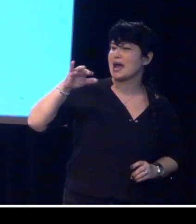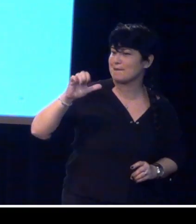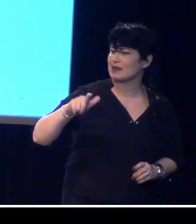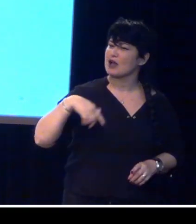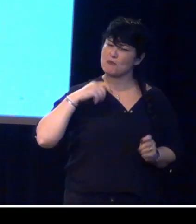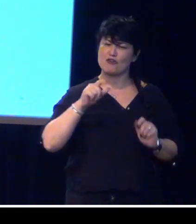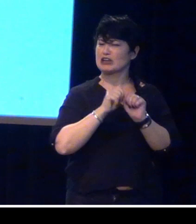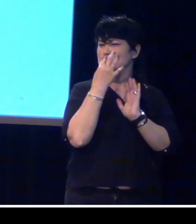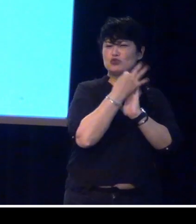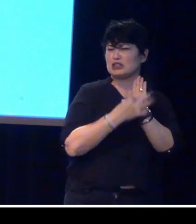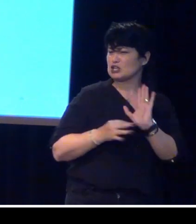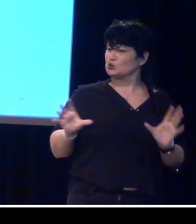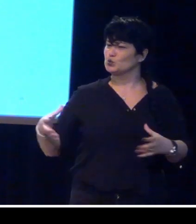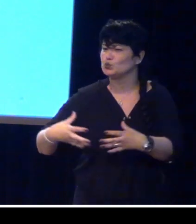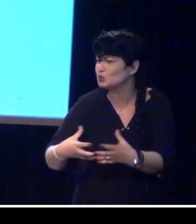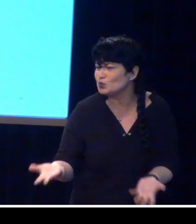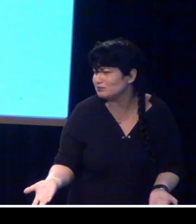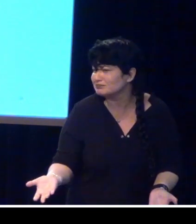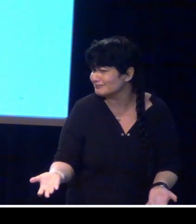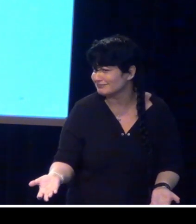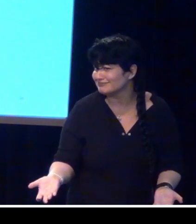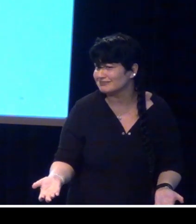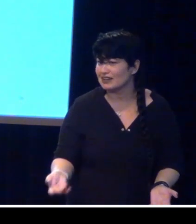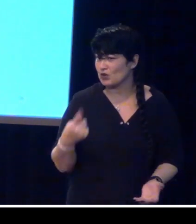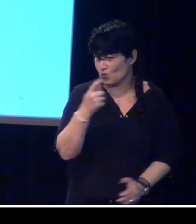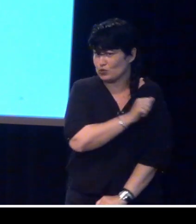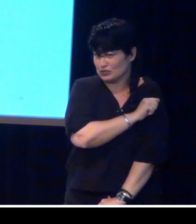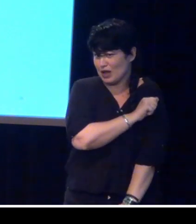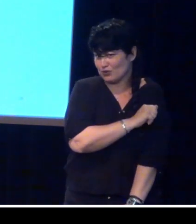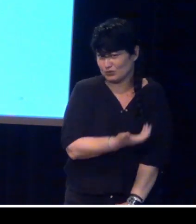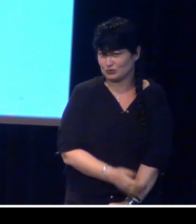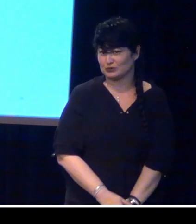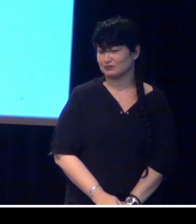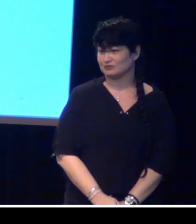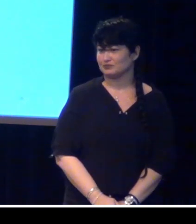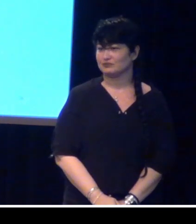fazer um texto coletivo, né, com os alunos.